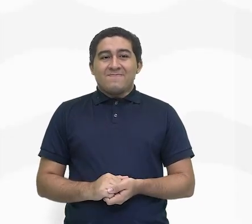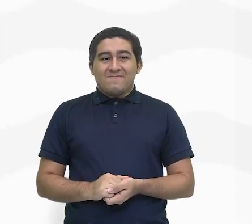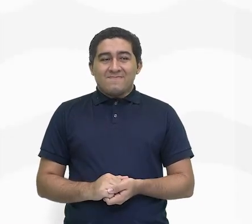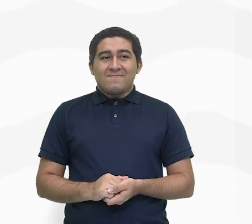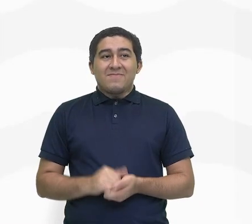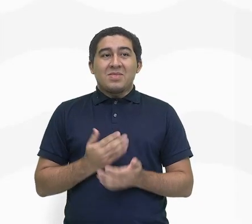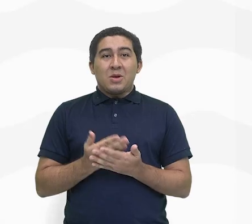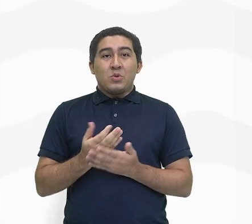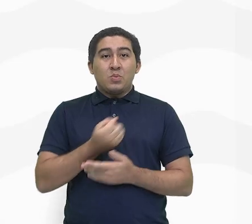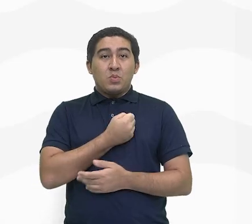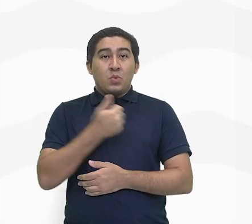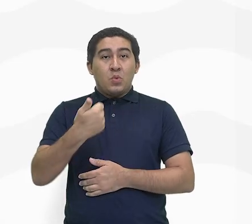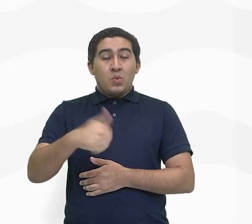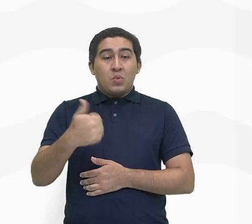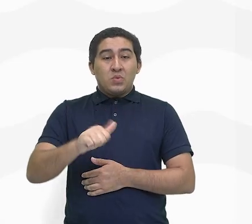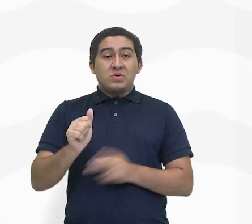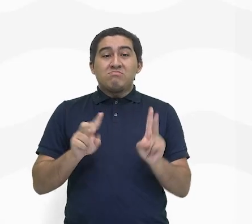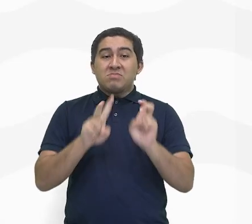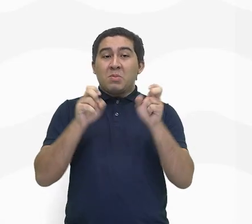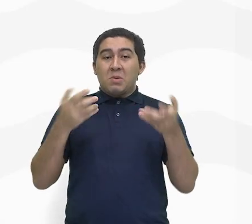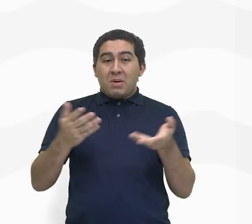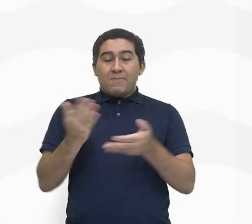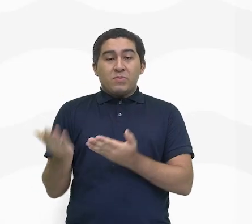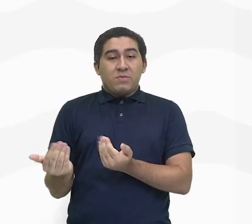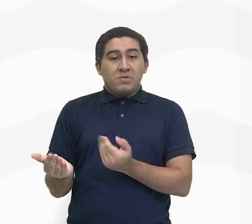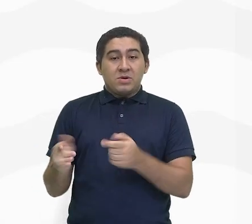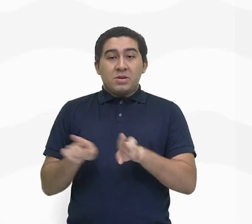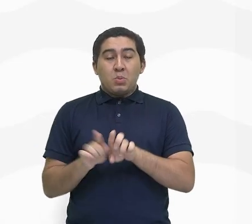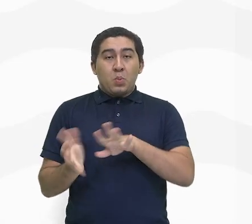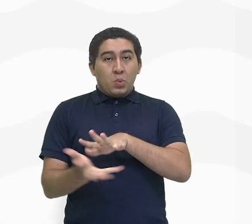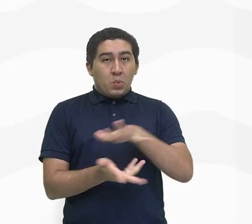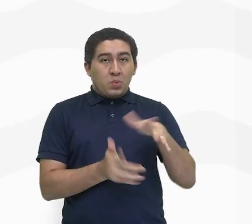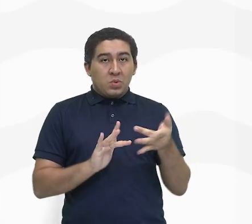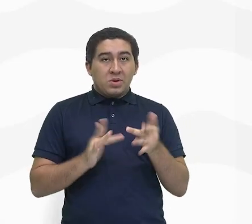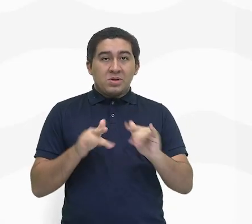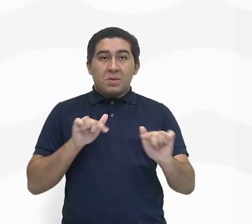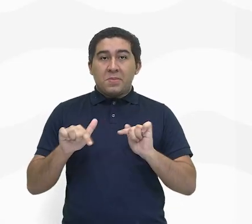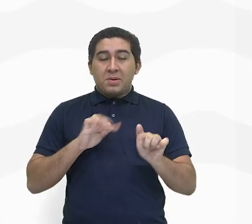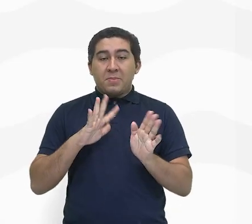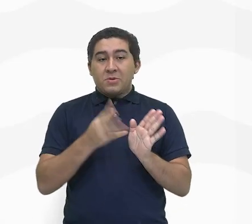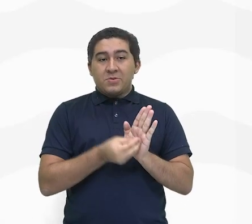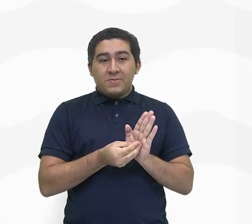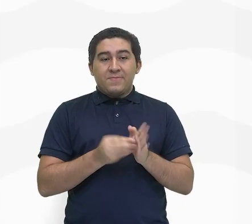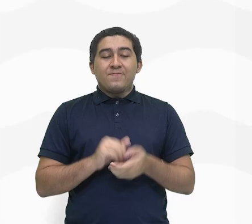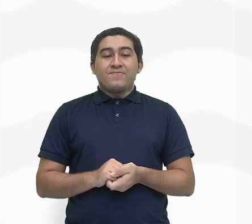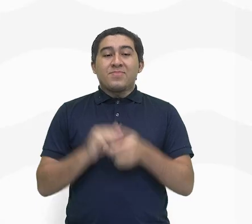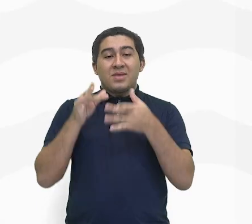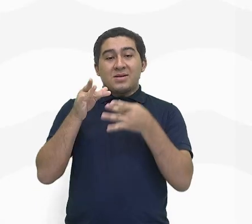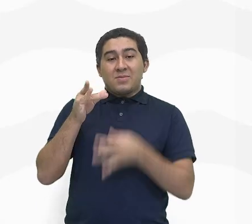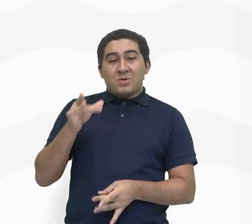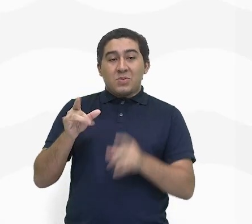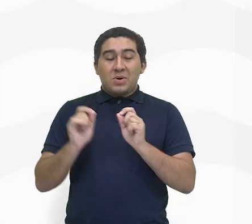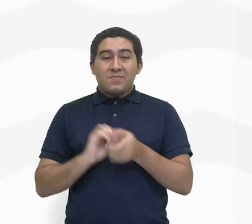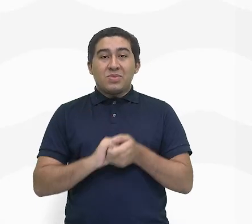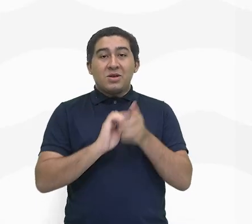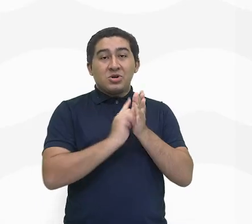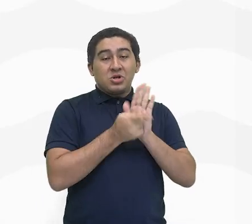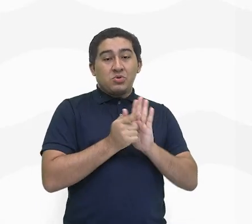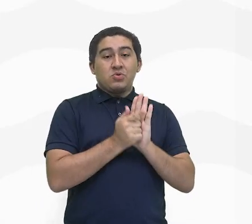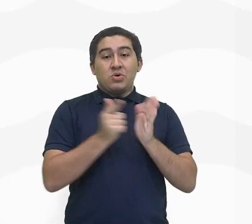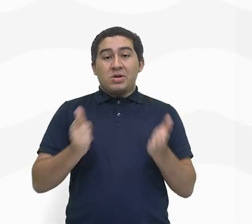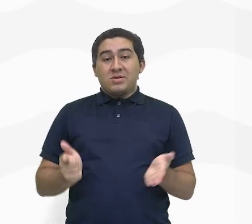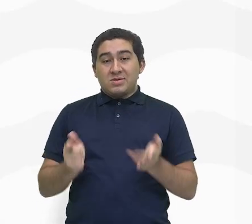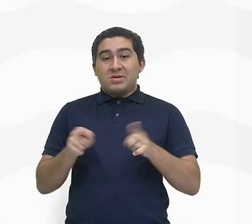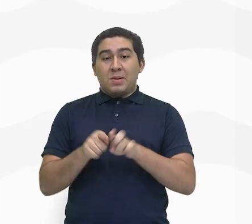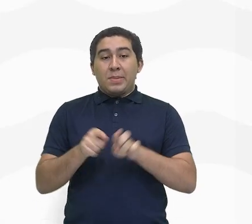Aula 11, Objeto de Conhecimento, Juventudes e o Mundo do Trabalho na Amazônia. E o detalhamento, gênero